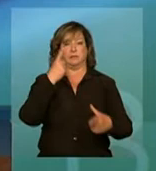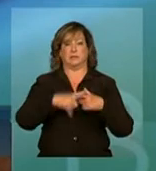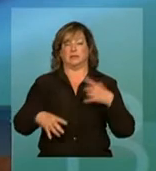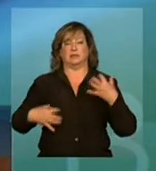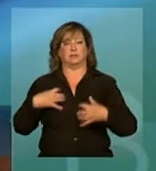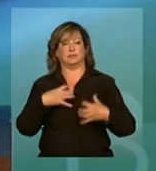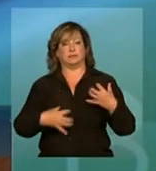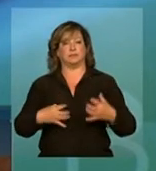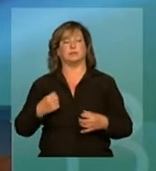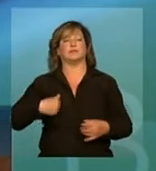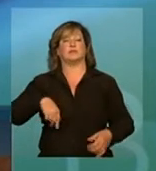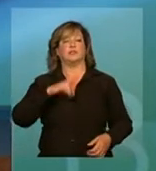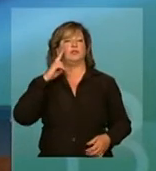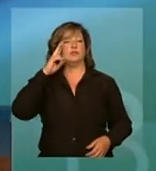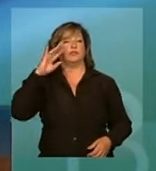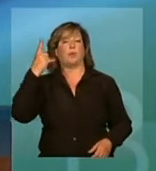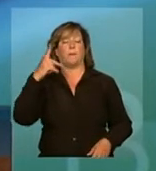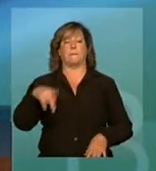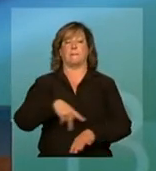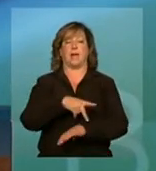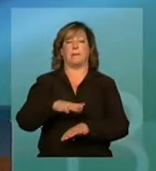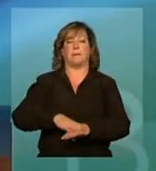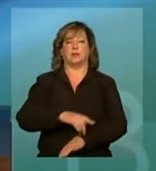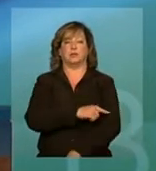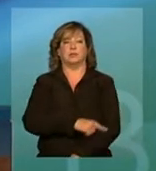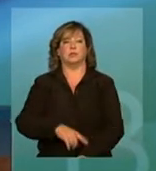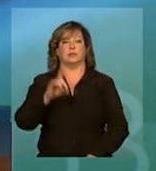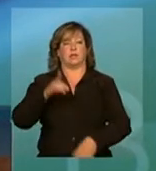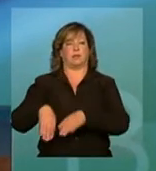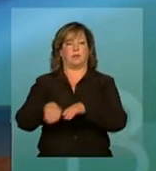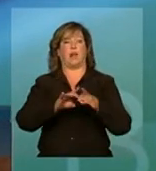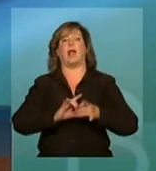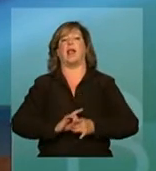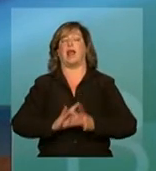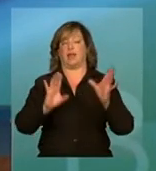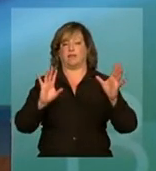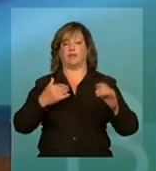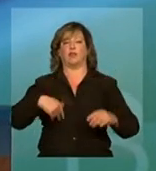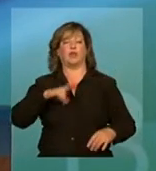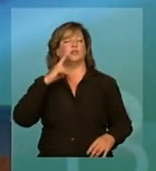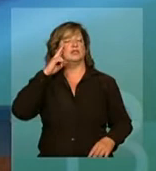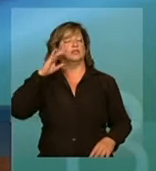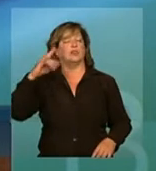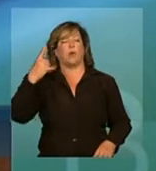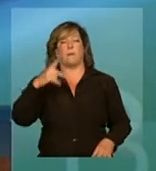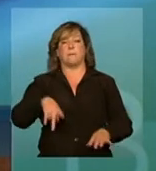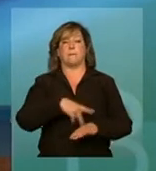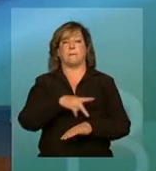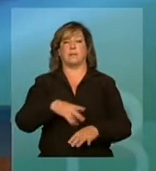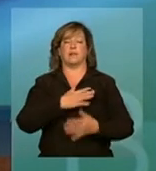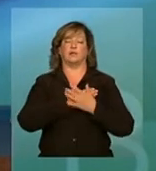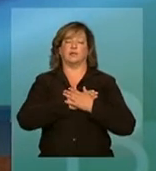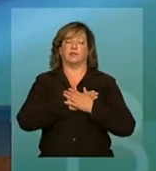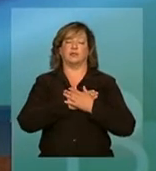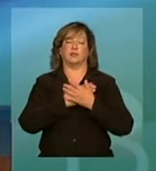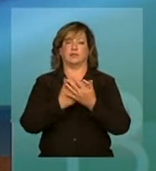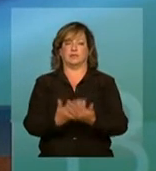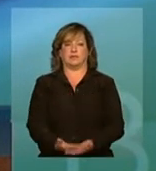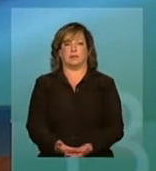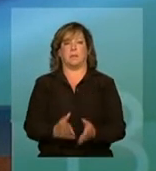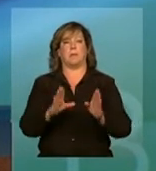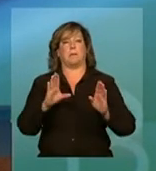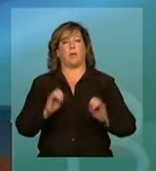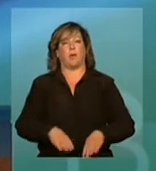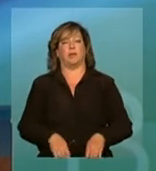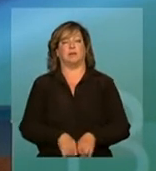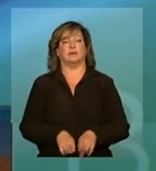angústias, sonhávamos com um país mais justo, democrático, soberano e livre. Sonhávamos com um país solidário e fraterno.